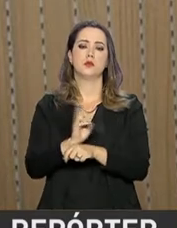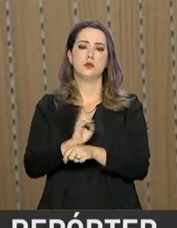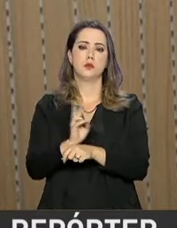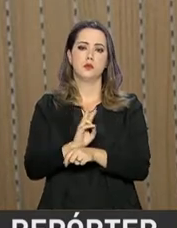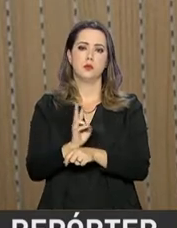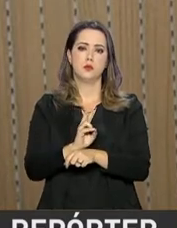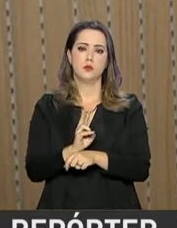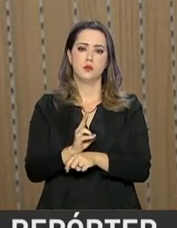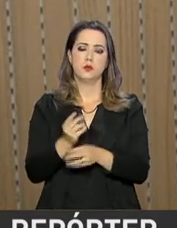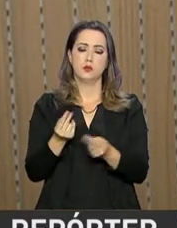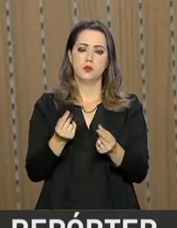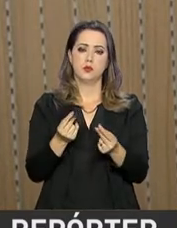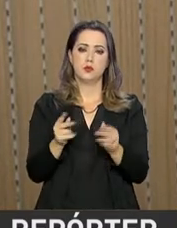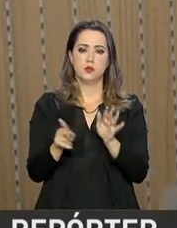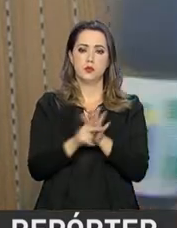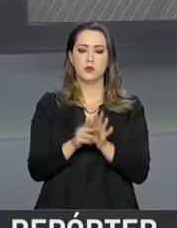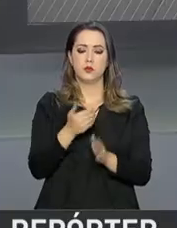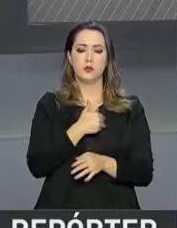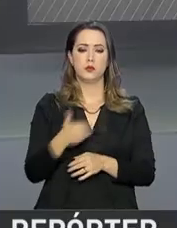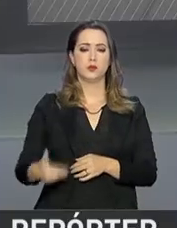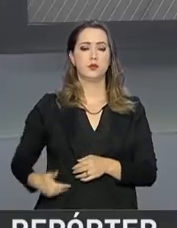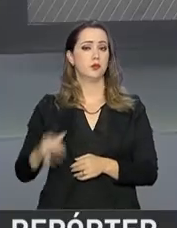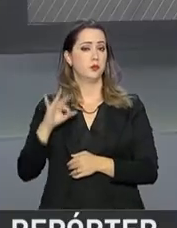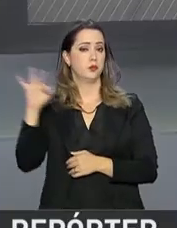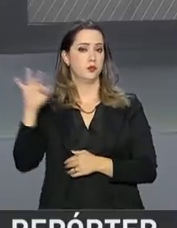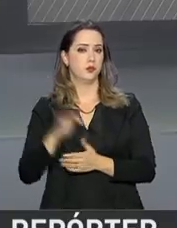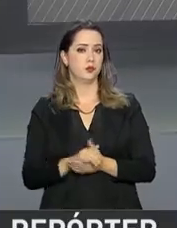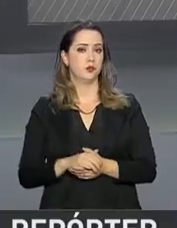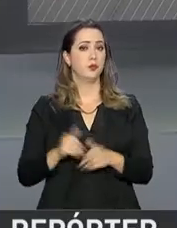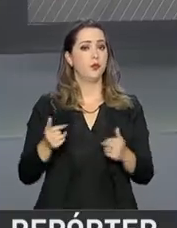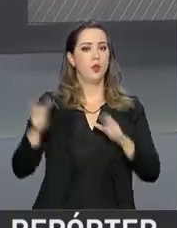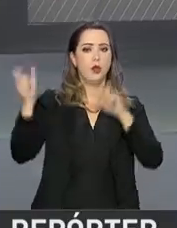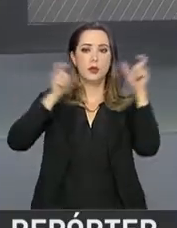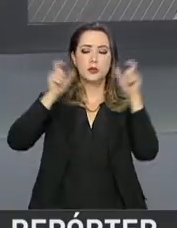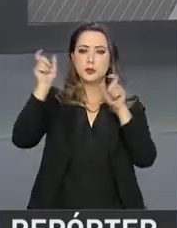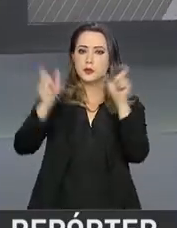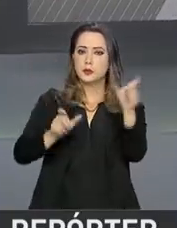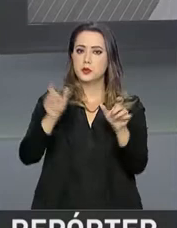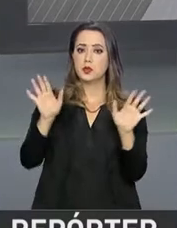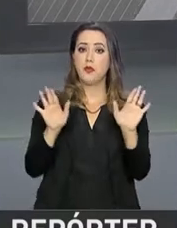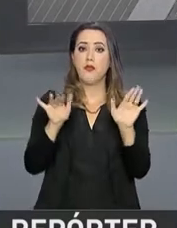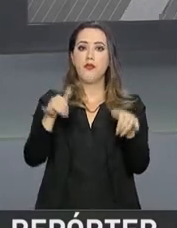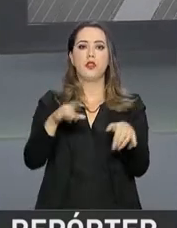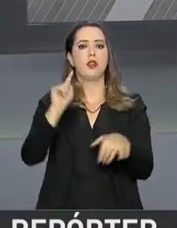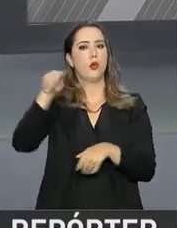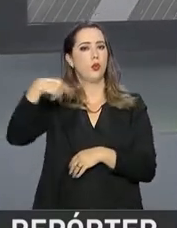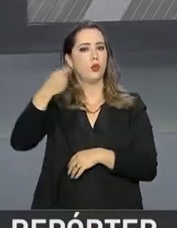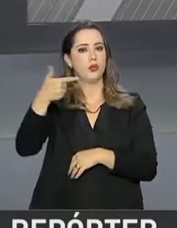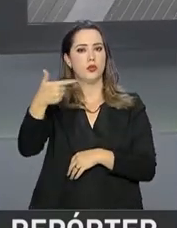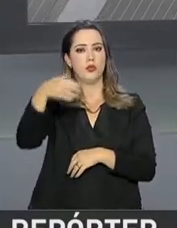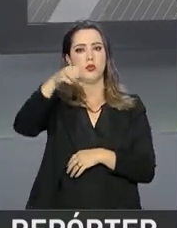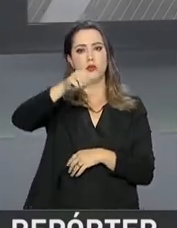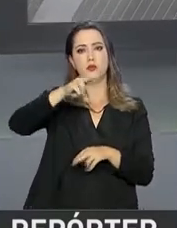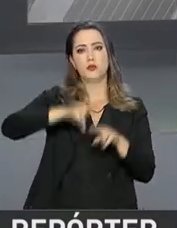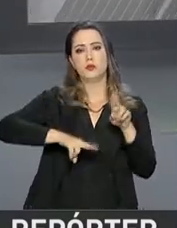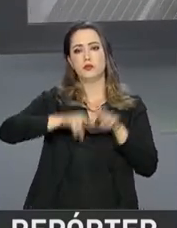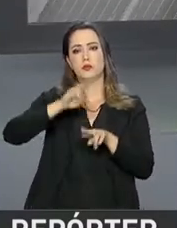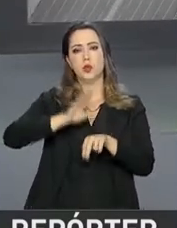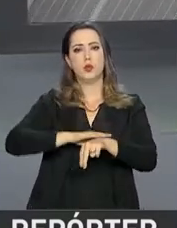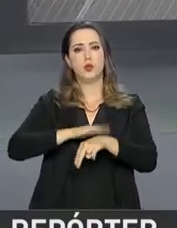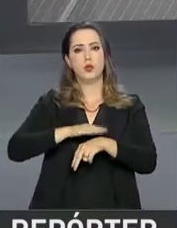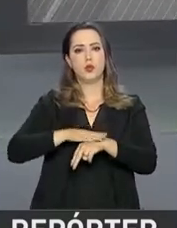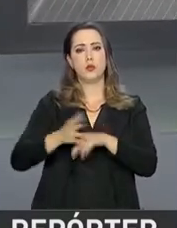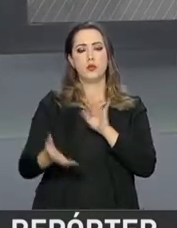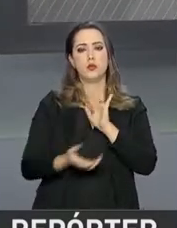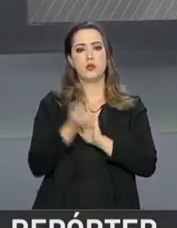da aplicação de seus recursos e atenção trabalhadores termina no próximo dia 29 de junho prazo